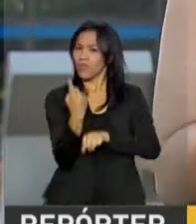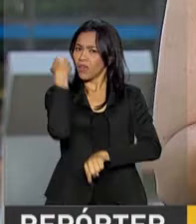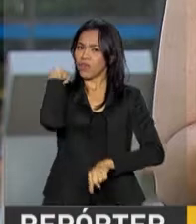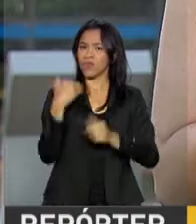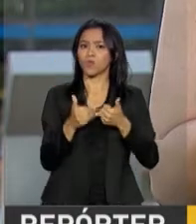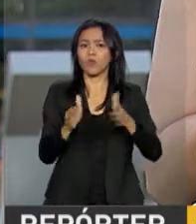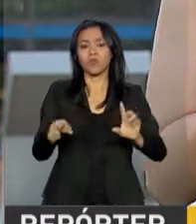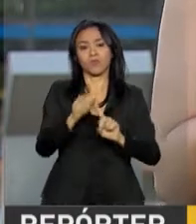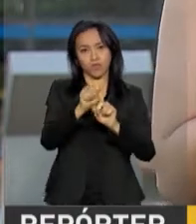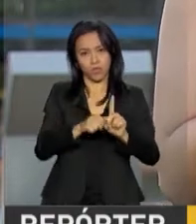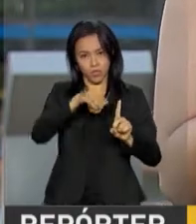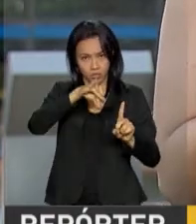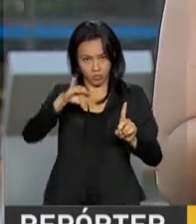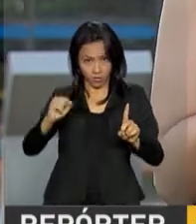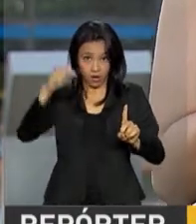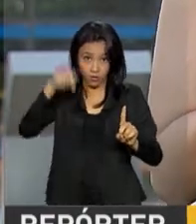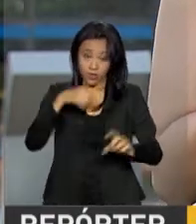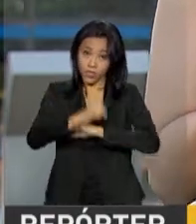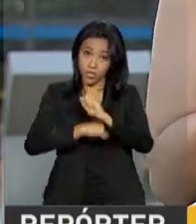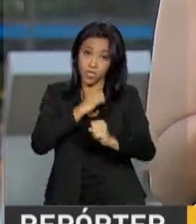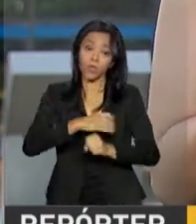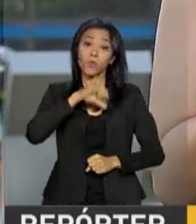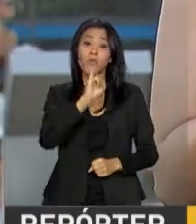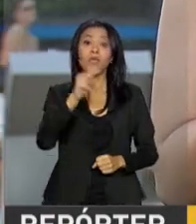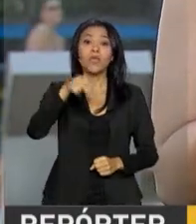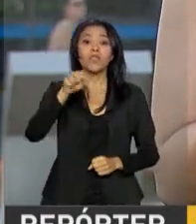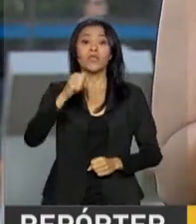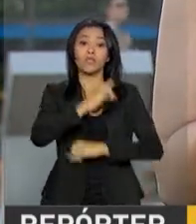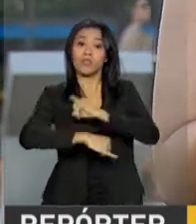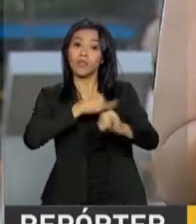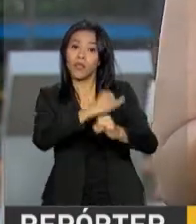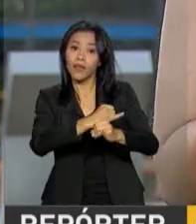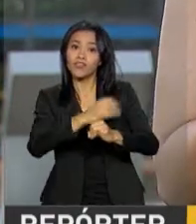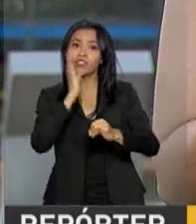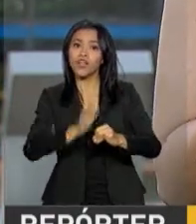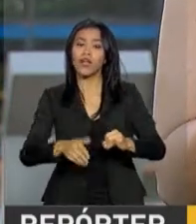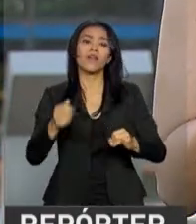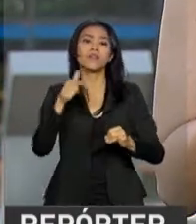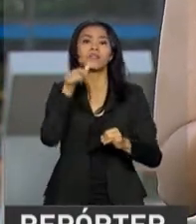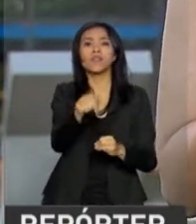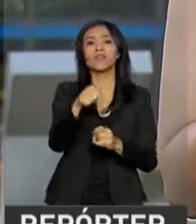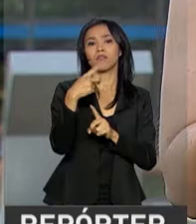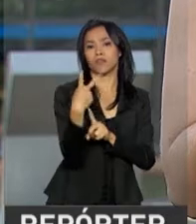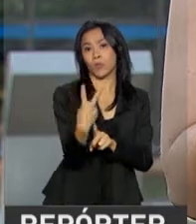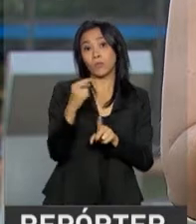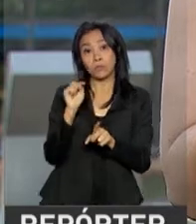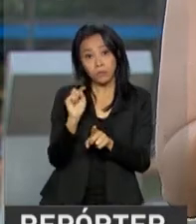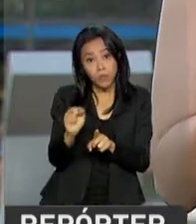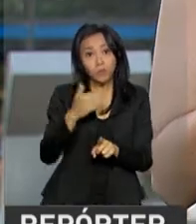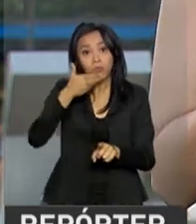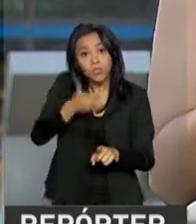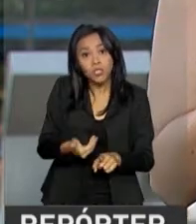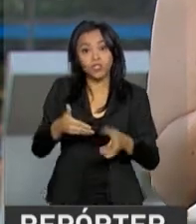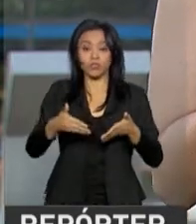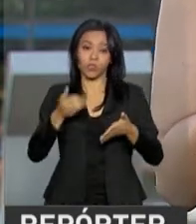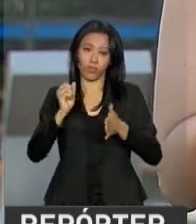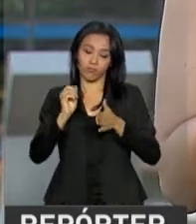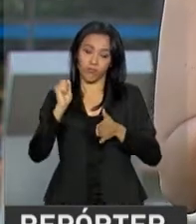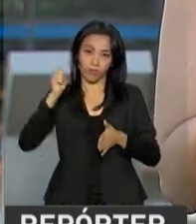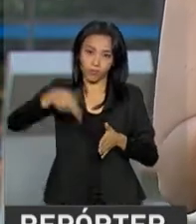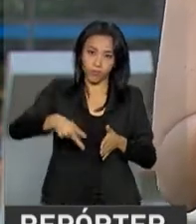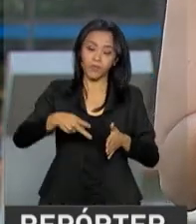maio deste ano e inss digital já recebeu mais de 72 mil pedidos de aposentadoria e salário